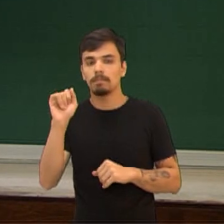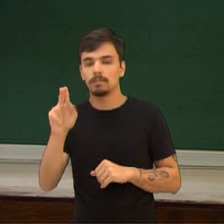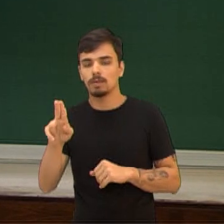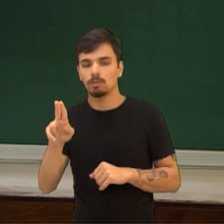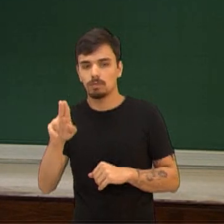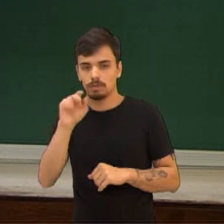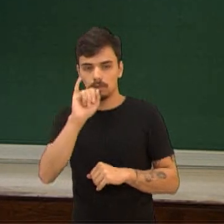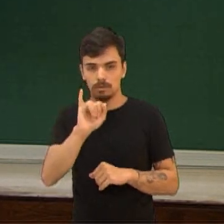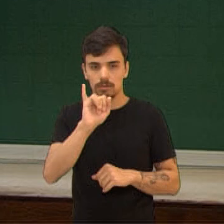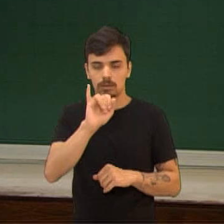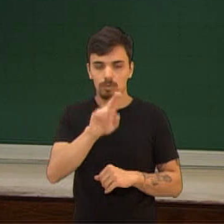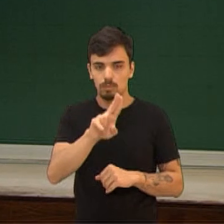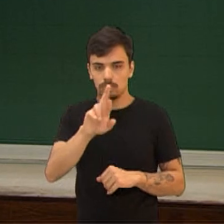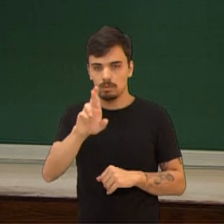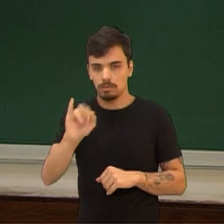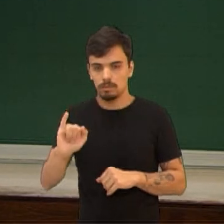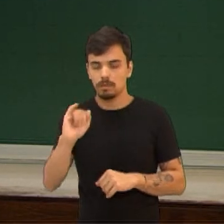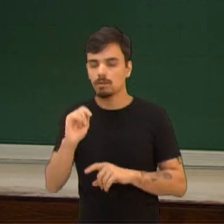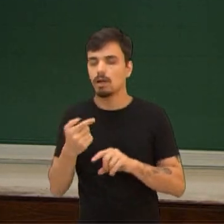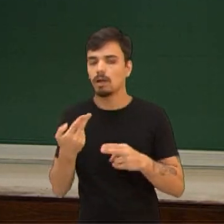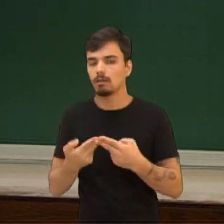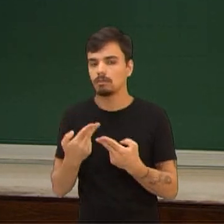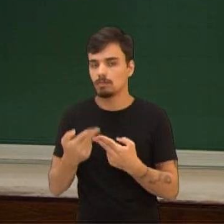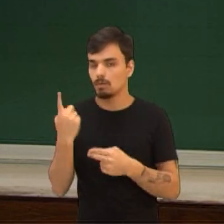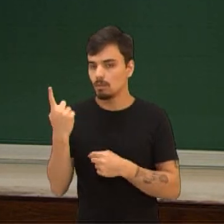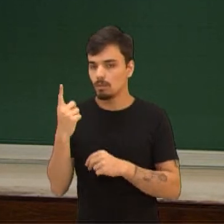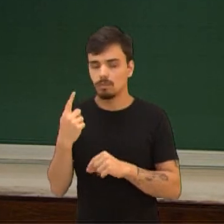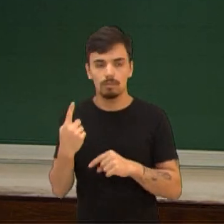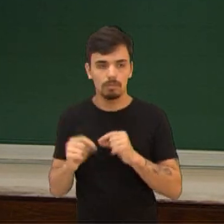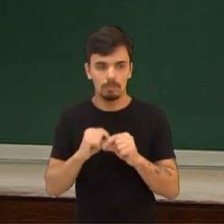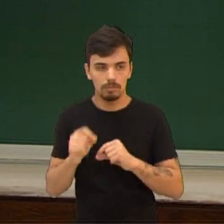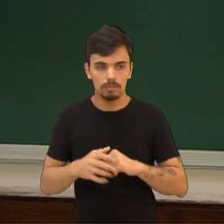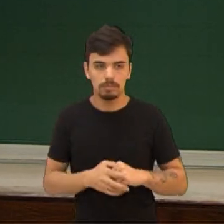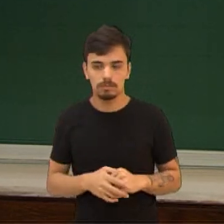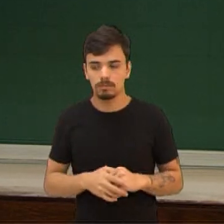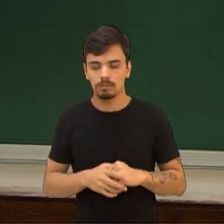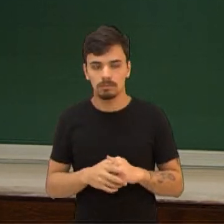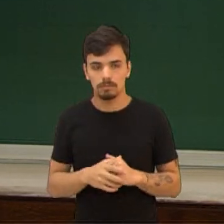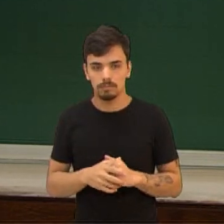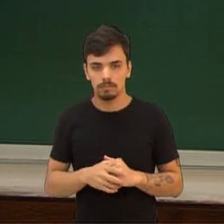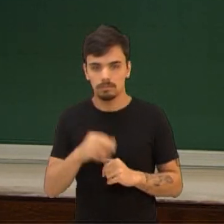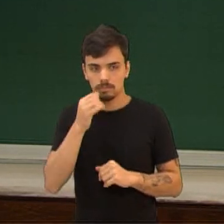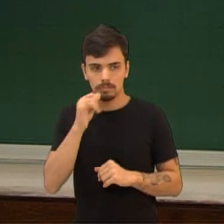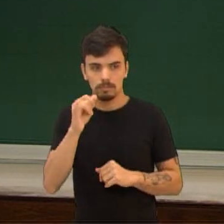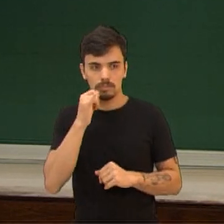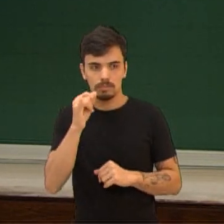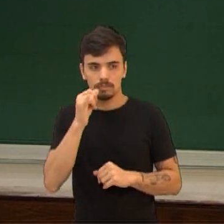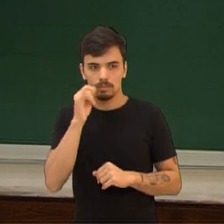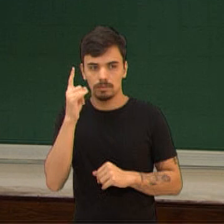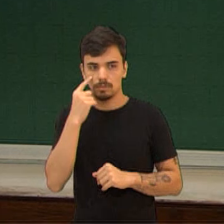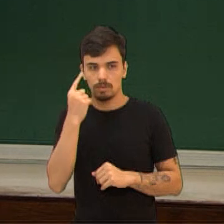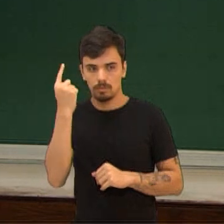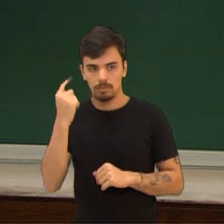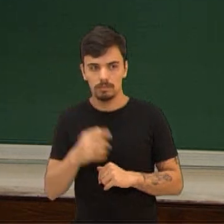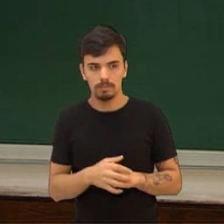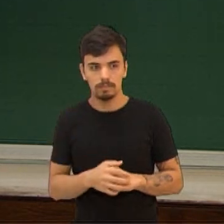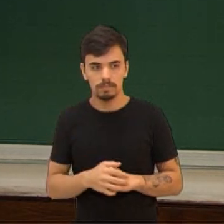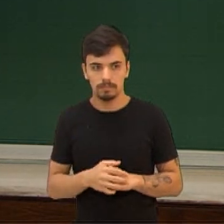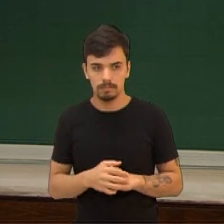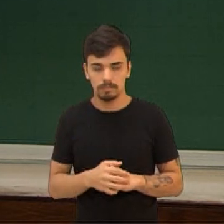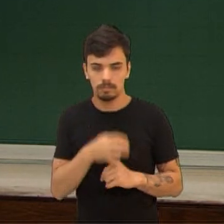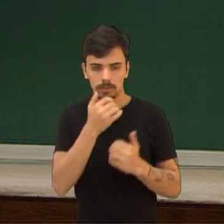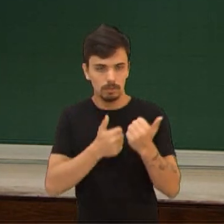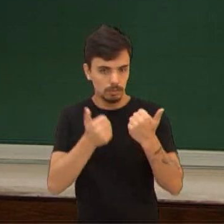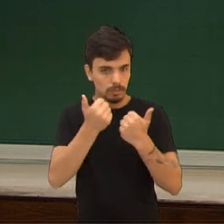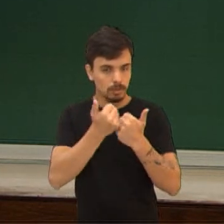Né? Aqui nós vamos usar o quê? A energia, que é carga vezes tensão sobre 2, em vez do π. E no lugar